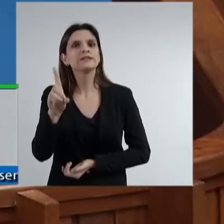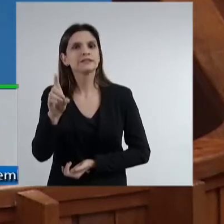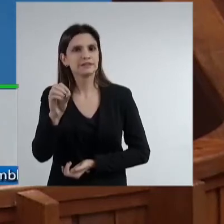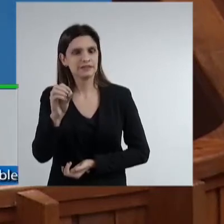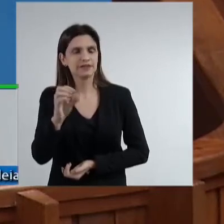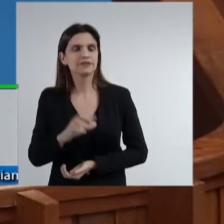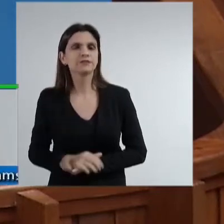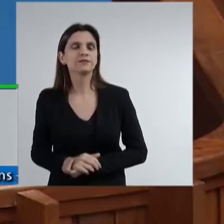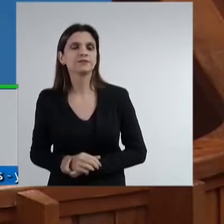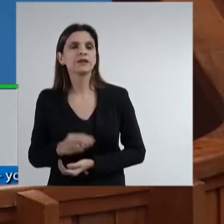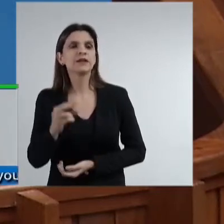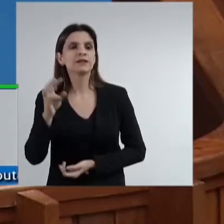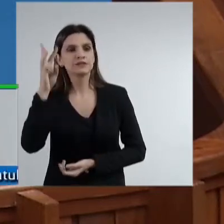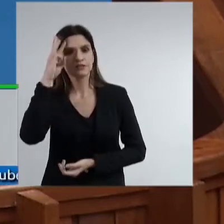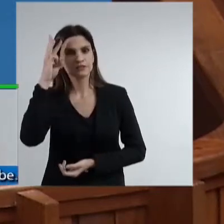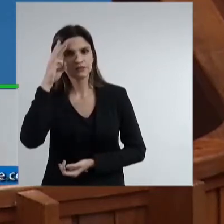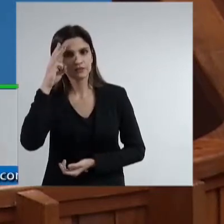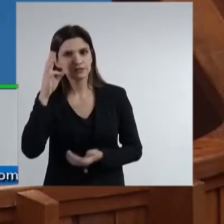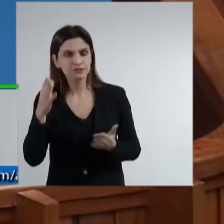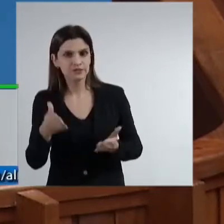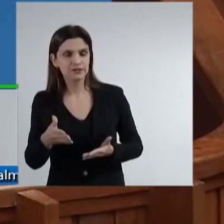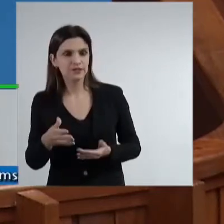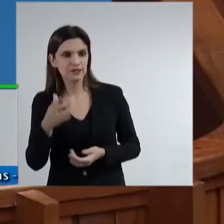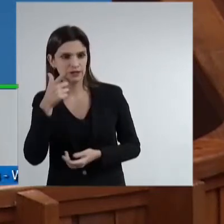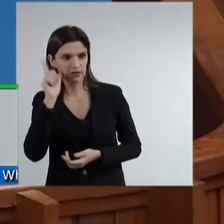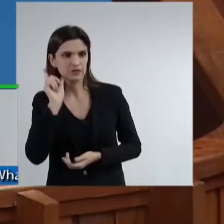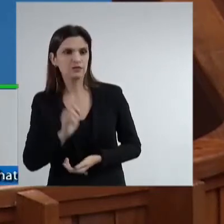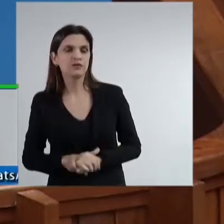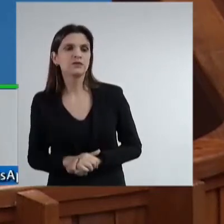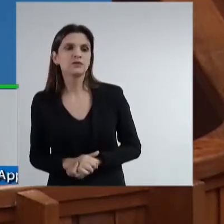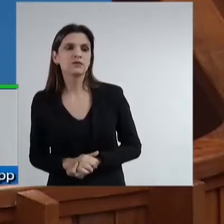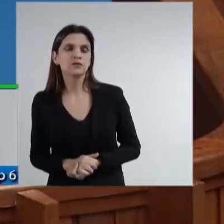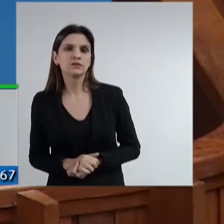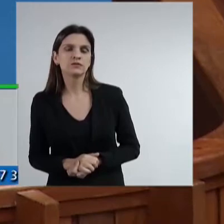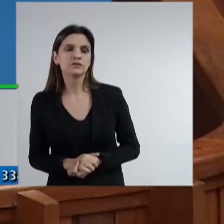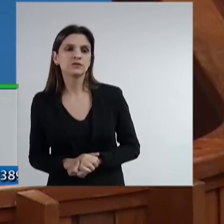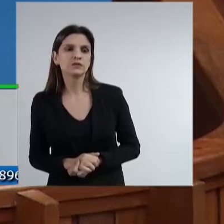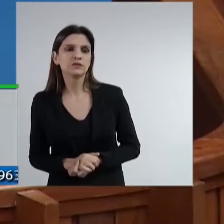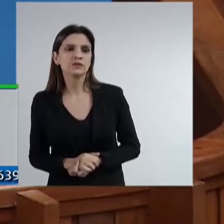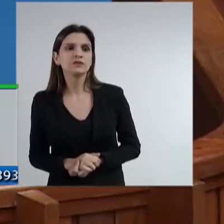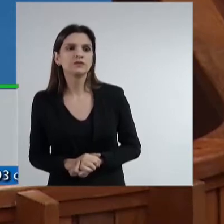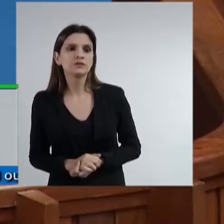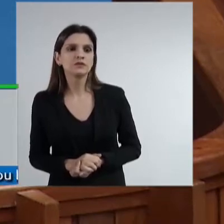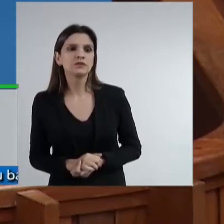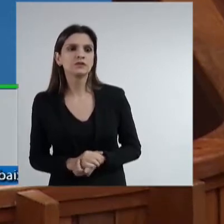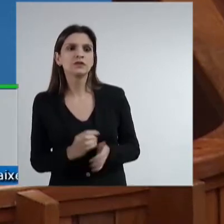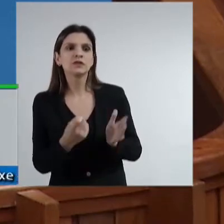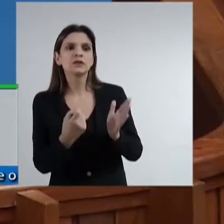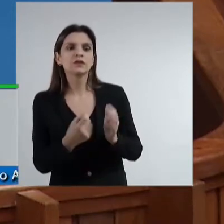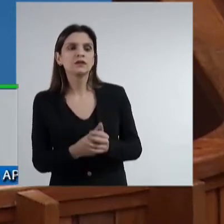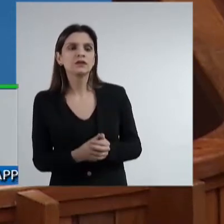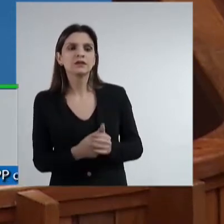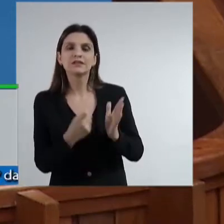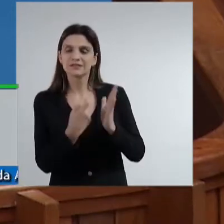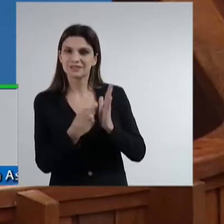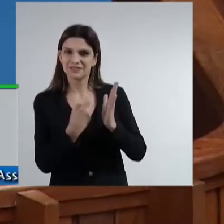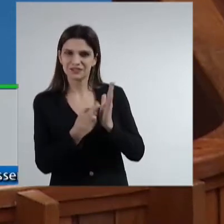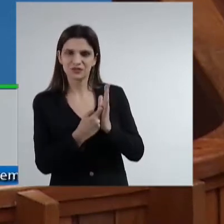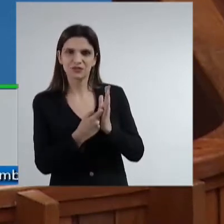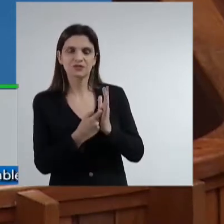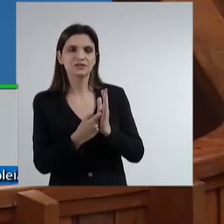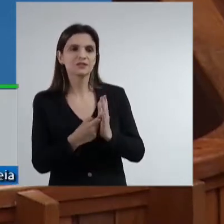editorial do tráfico para a segurança em Mato Grosso do Sul, enquanto o Estado recebe migalhas do governo federal,